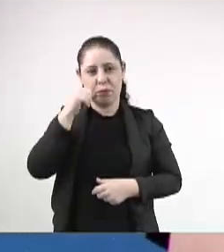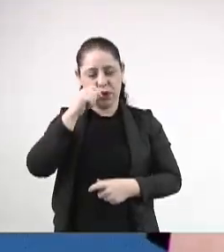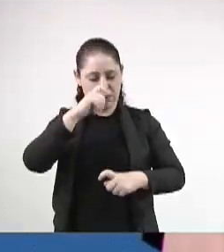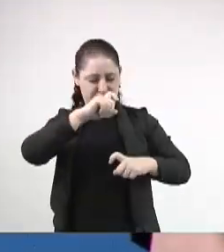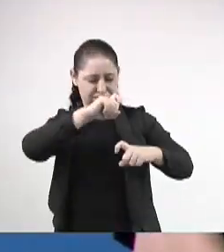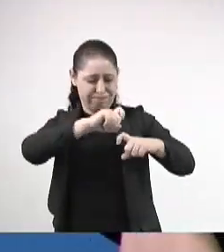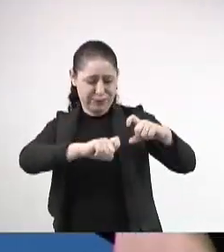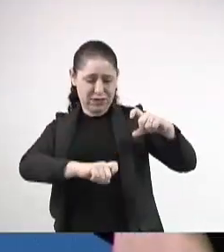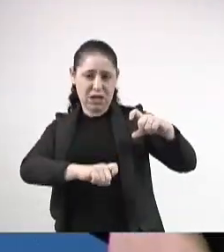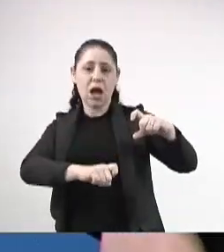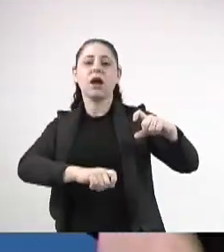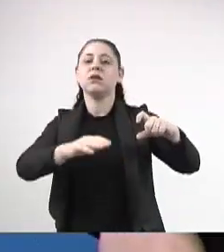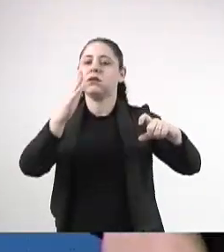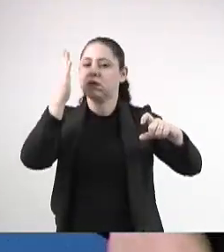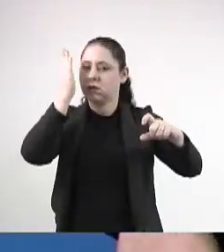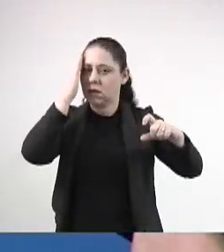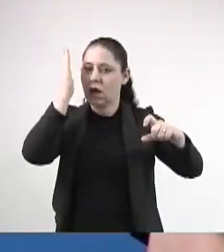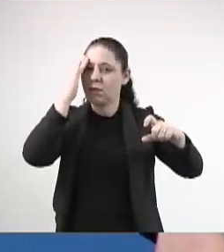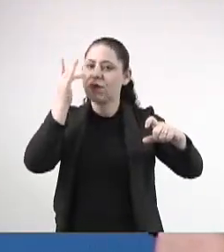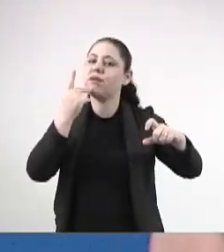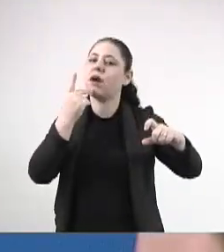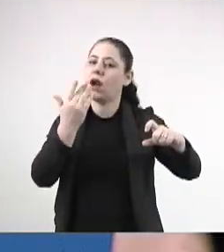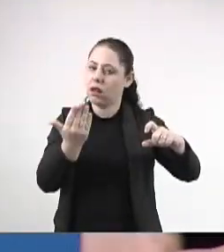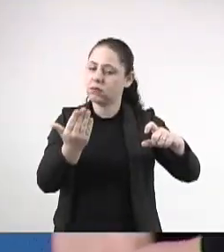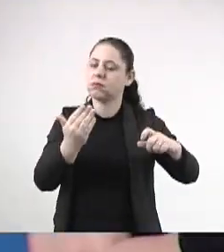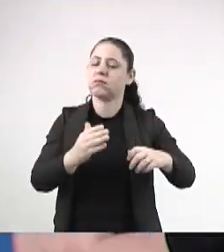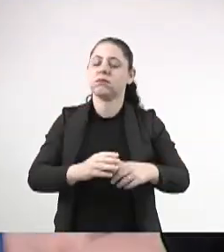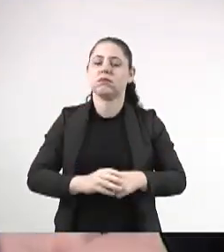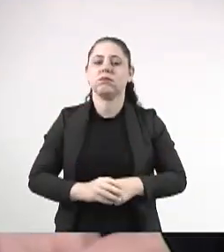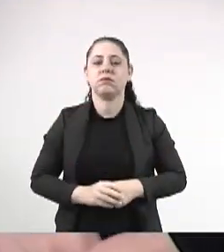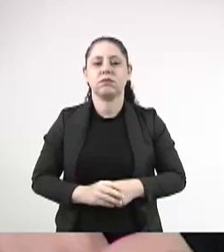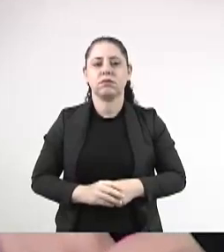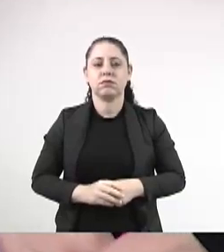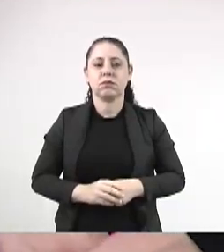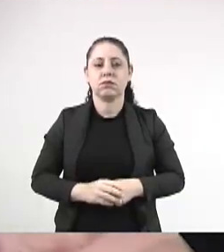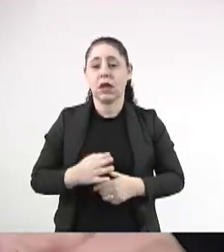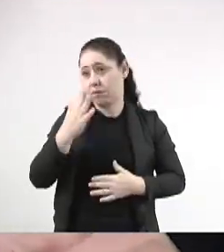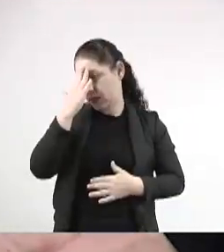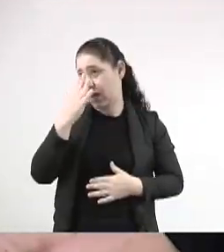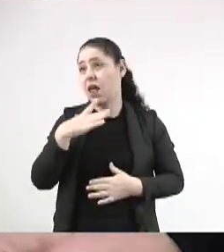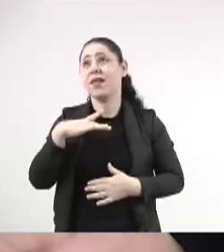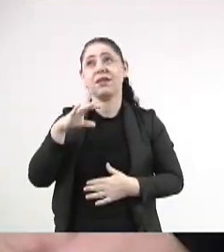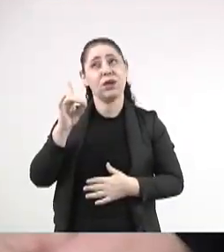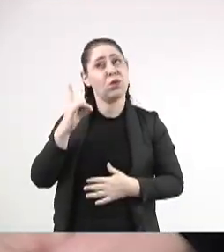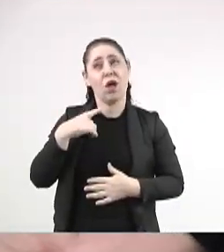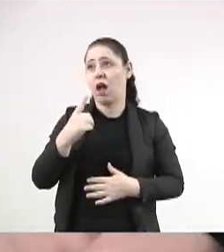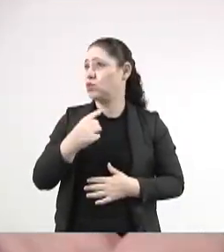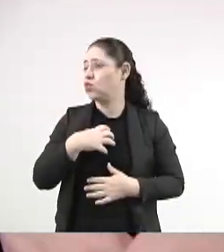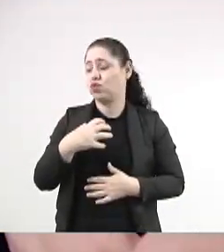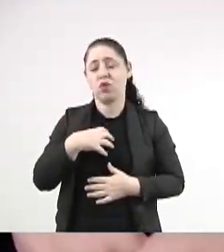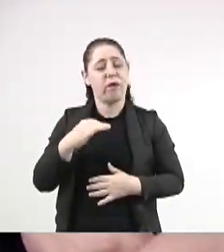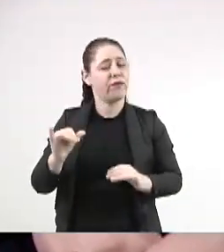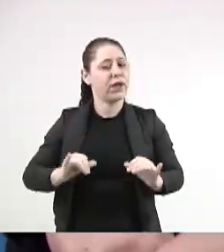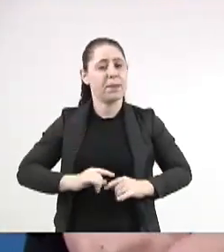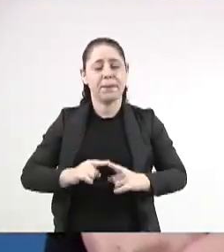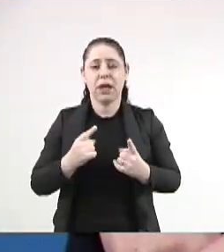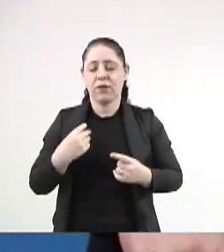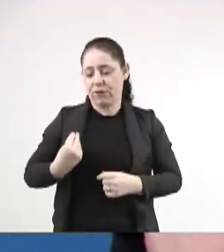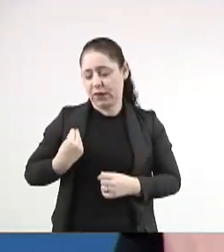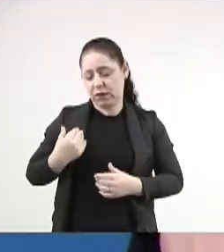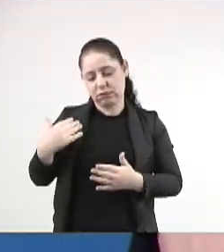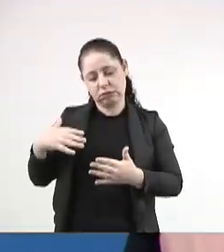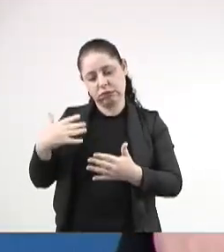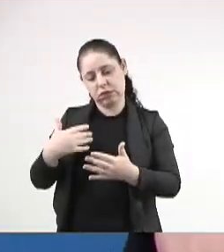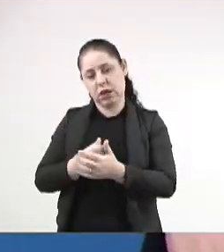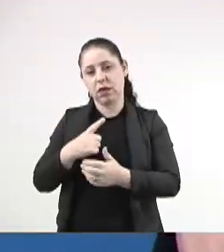de estupro sabe o que eu estou falando. Graças a Deus eu não passei por isso. Mas ao longo da minha